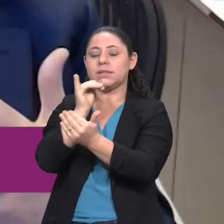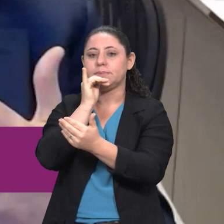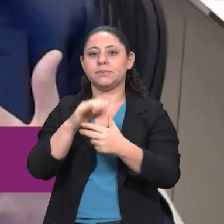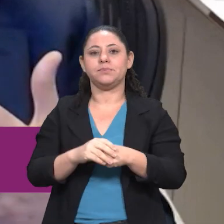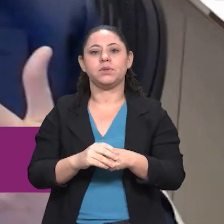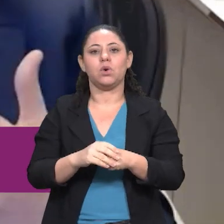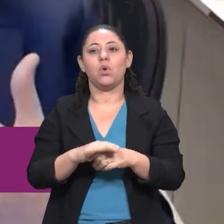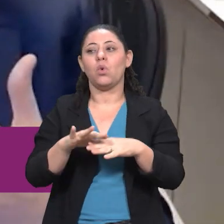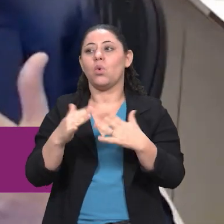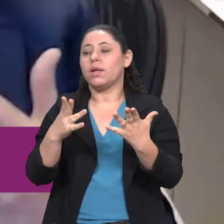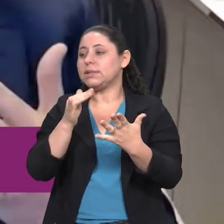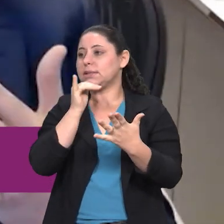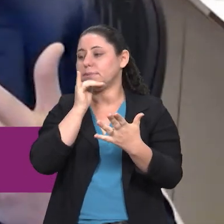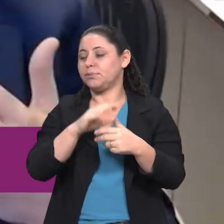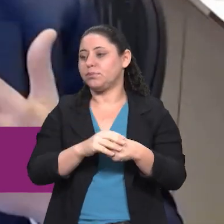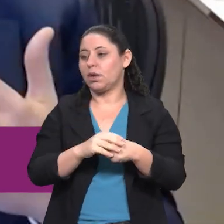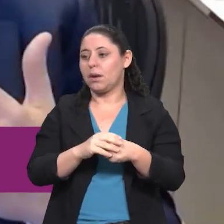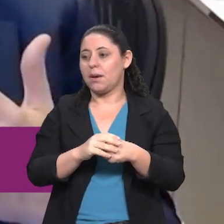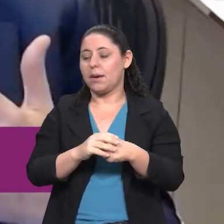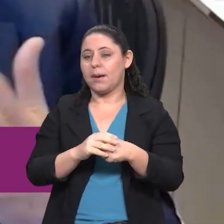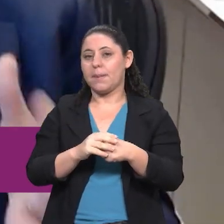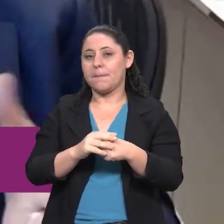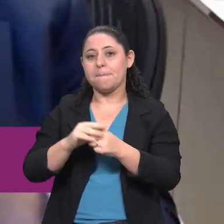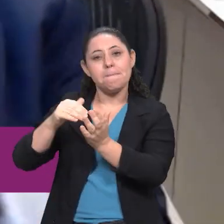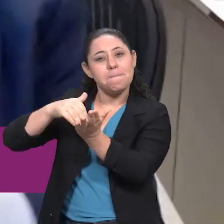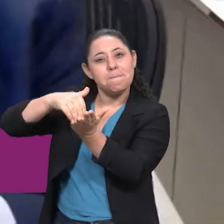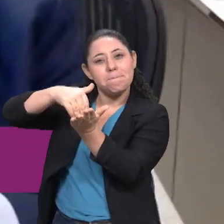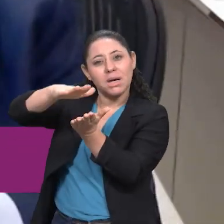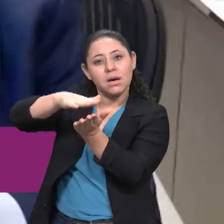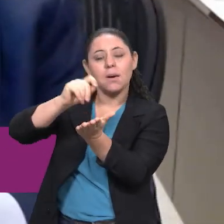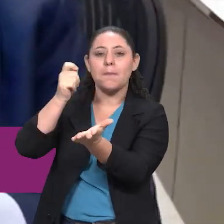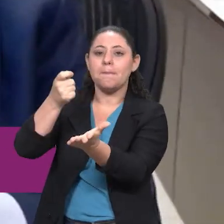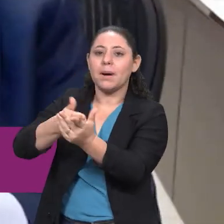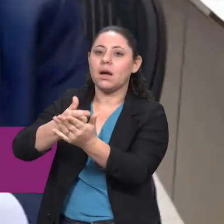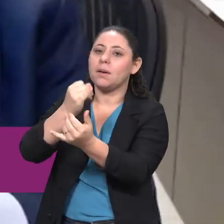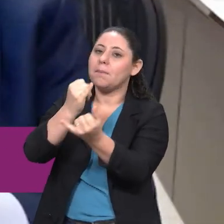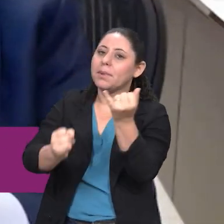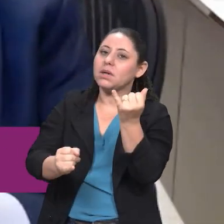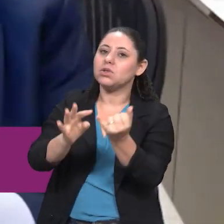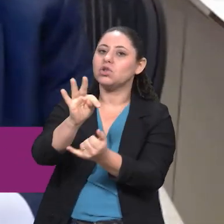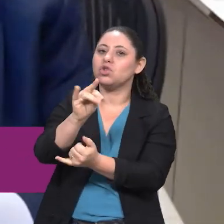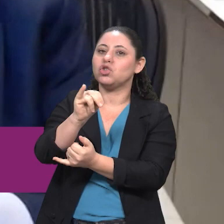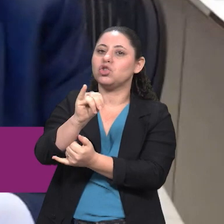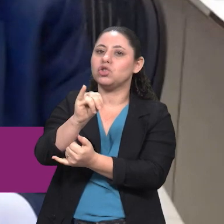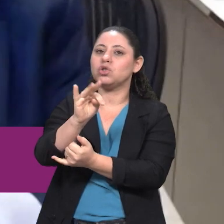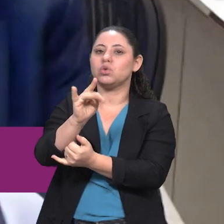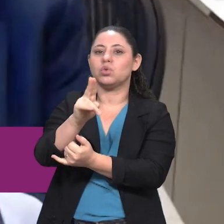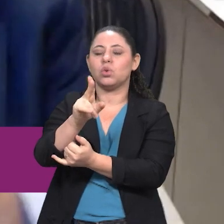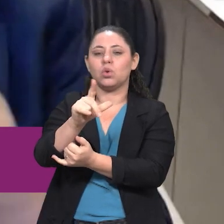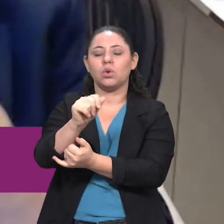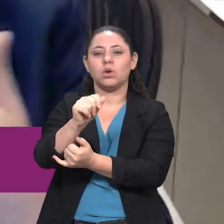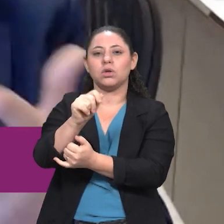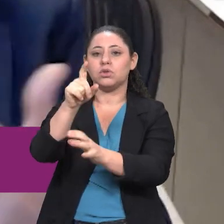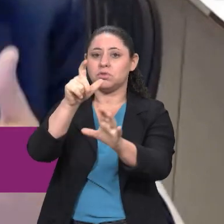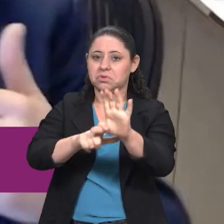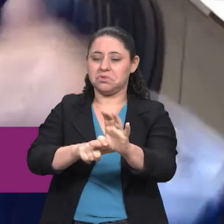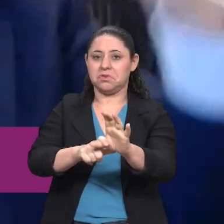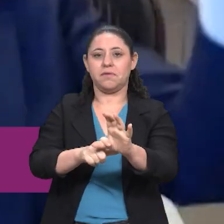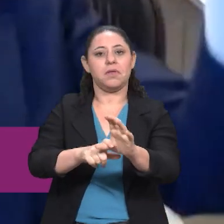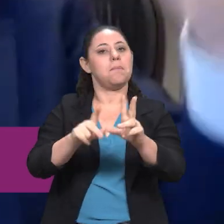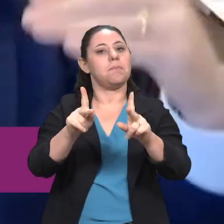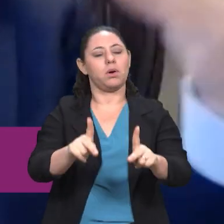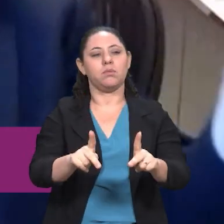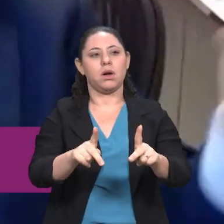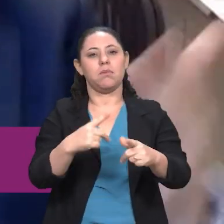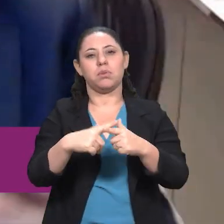de desapropriação, que não é o caso, mas a desapropriação se paga parte em título de dívida à pública, o que não é interessante muitas vezes